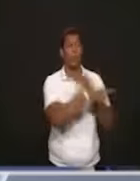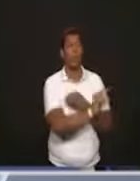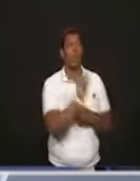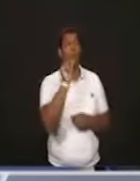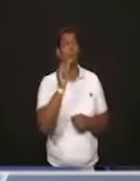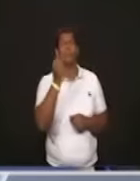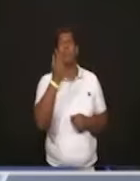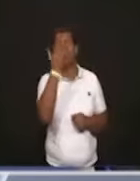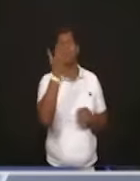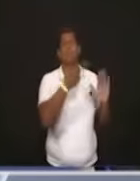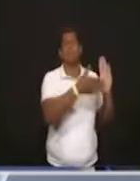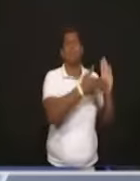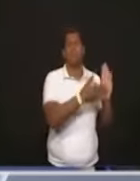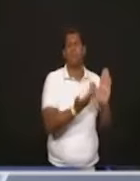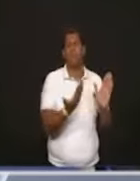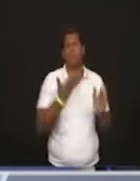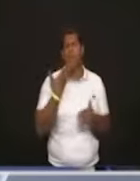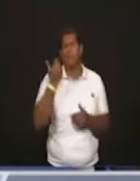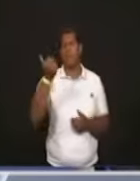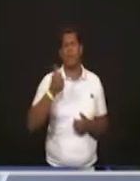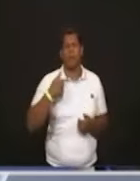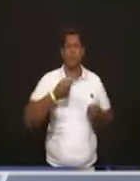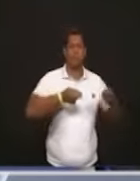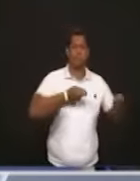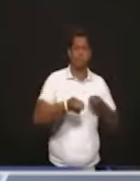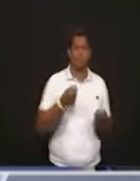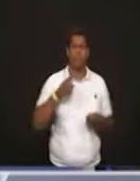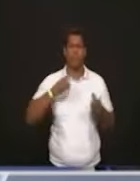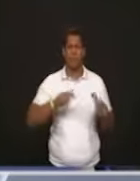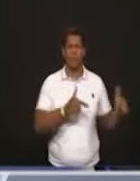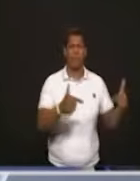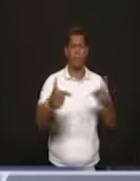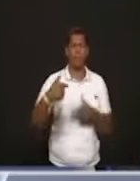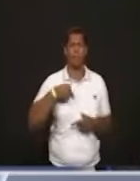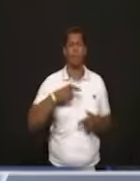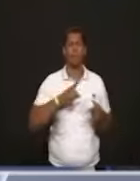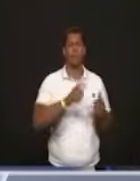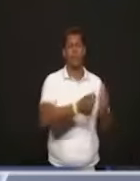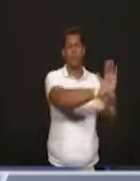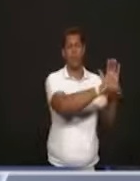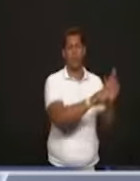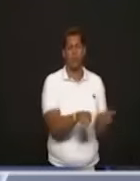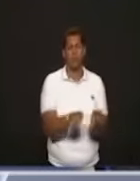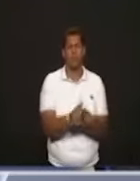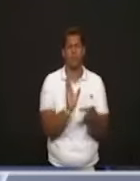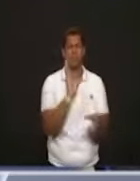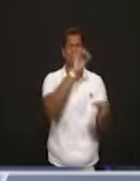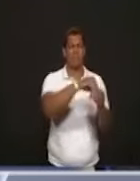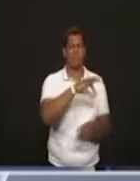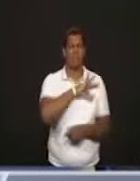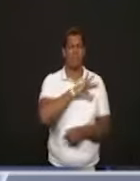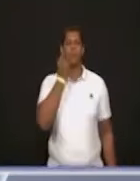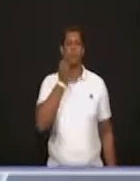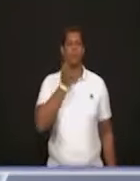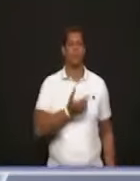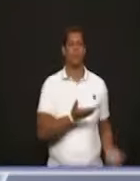constrangedor por exemplo eu gost eu honestamente eu não ouvi ninguém perguntar pro prefeito se ele vai manter as gratuidades para